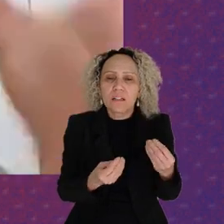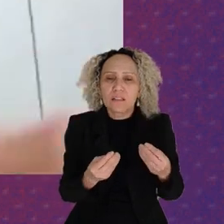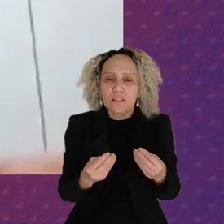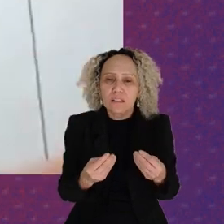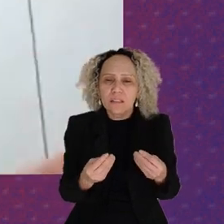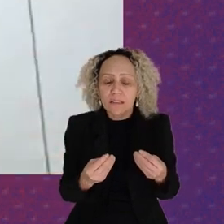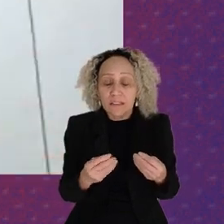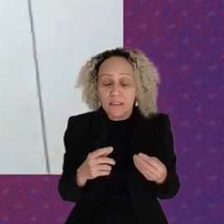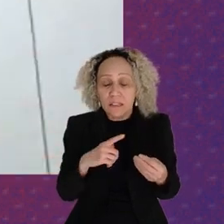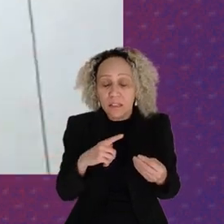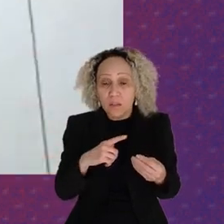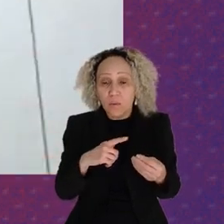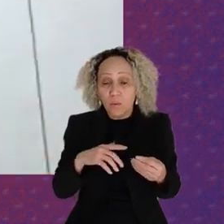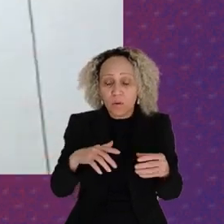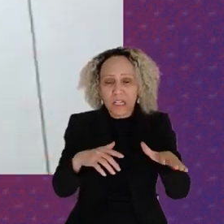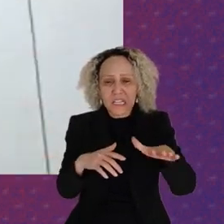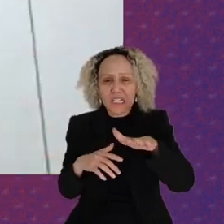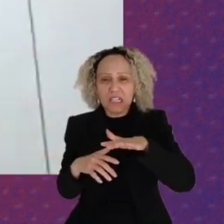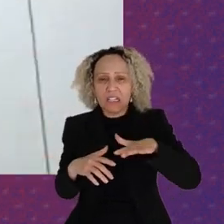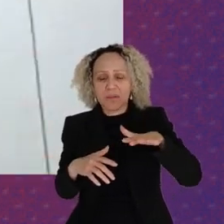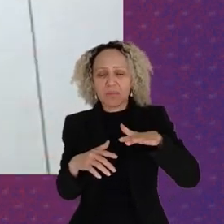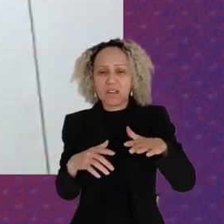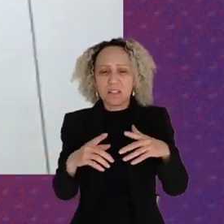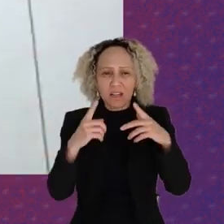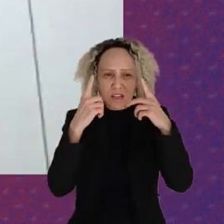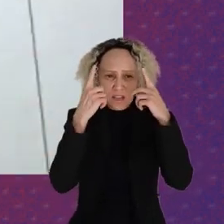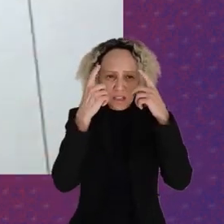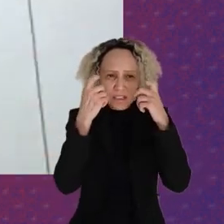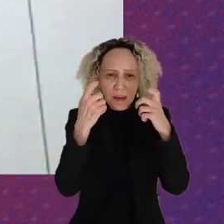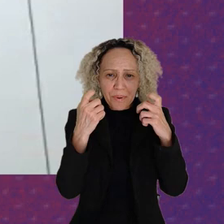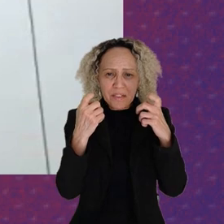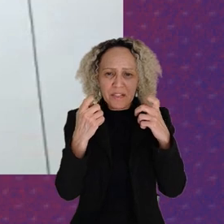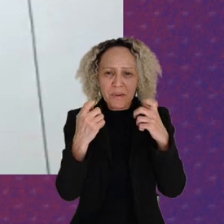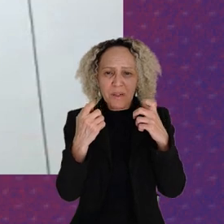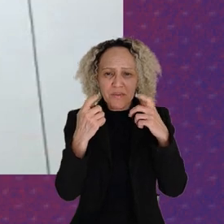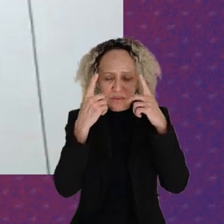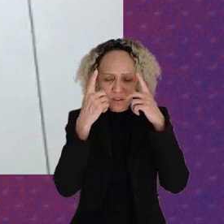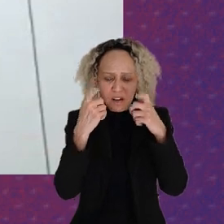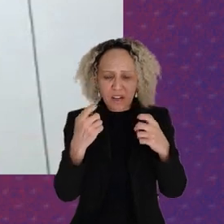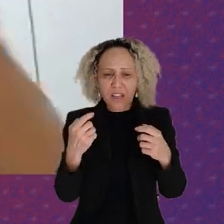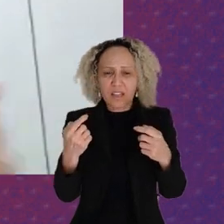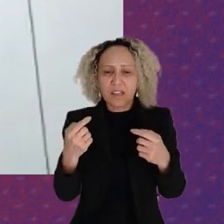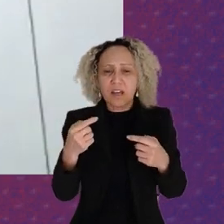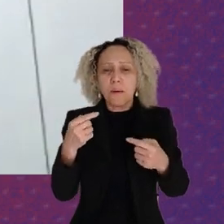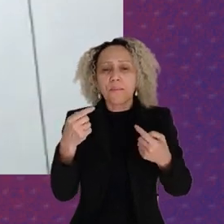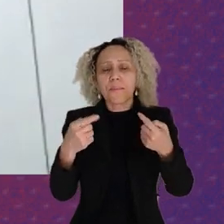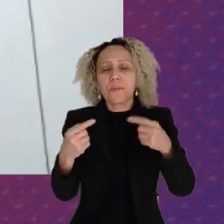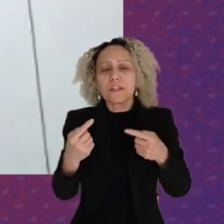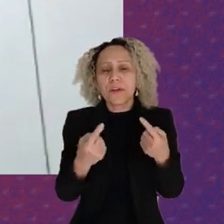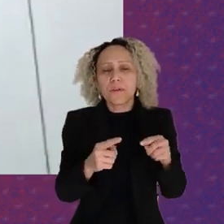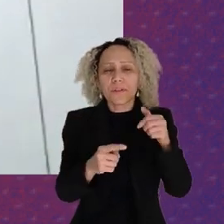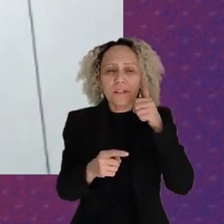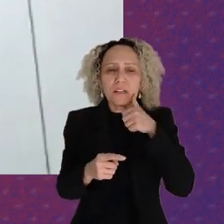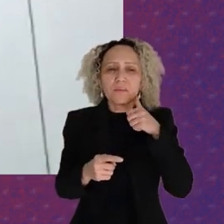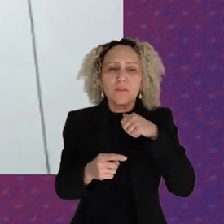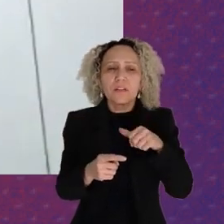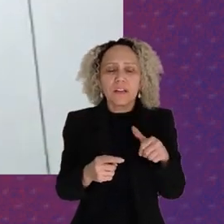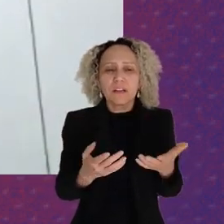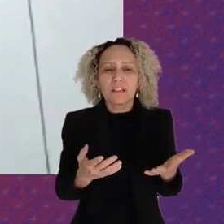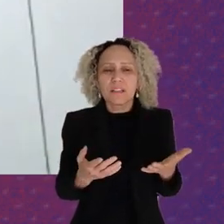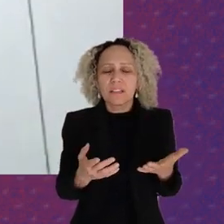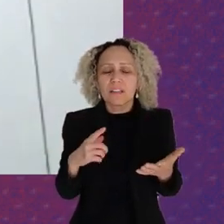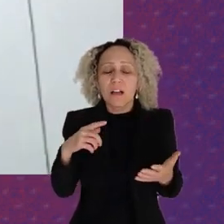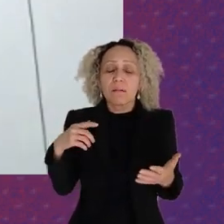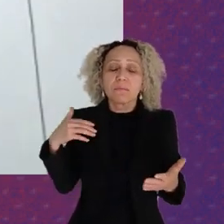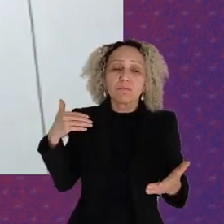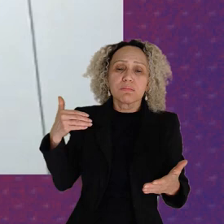reconhecendo todo esse ambiente de profunda violência política que as mulheres vêm sofrendo cotidianamente já há muito tempo, que